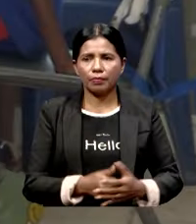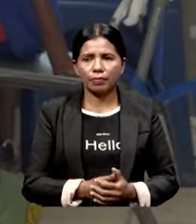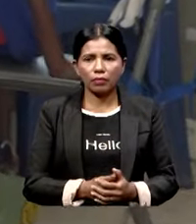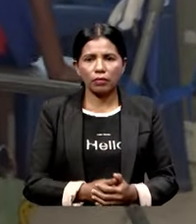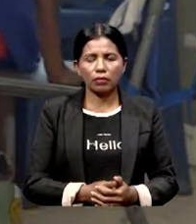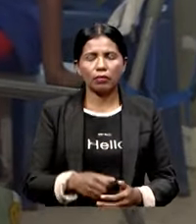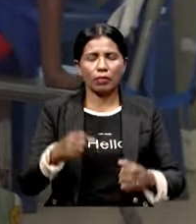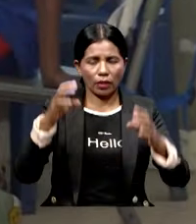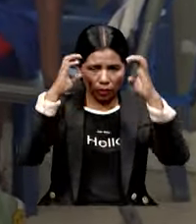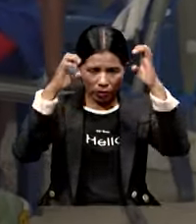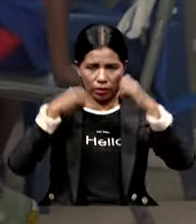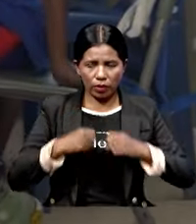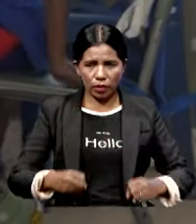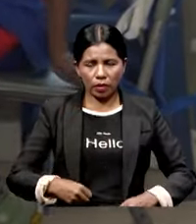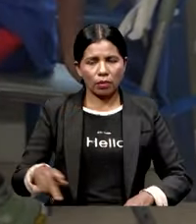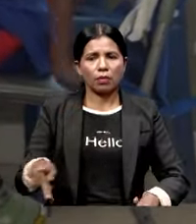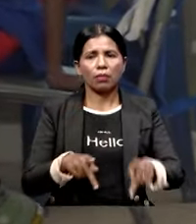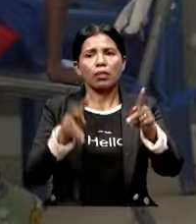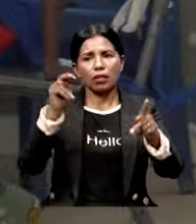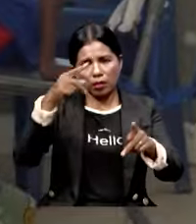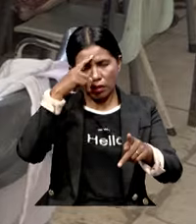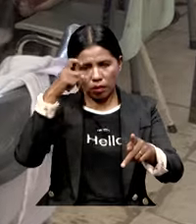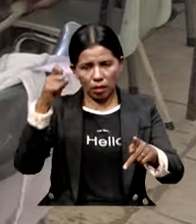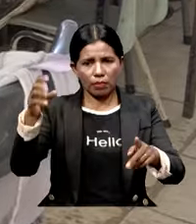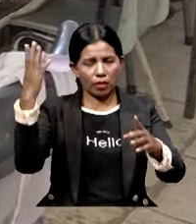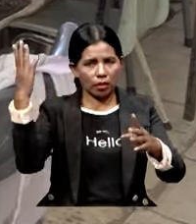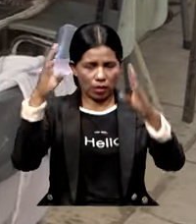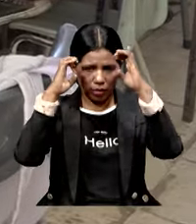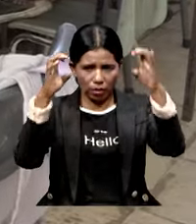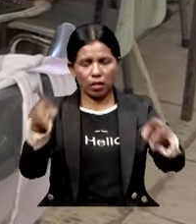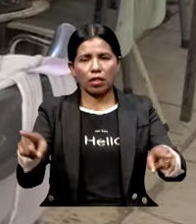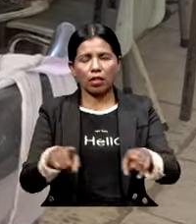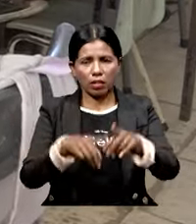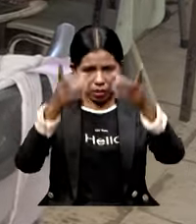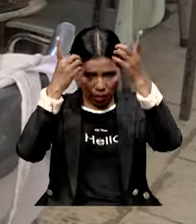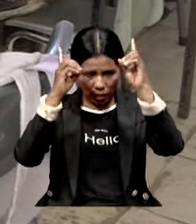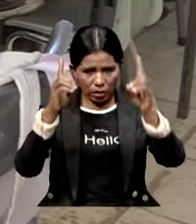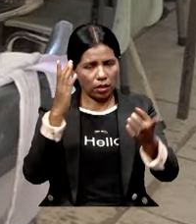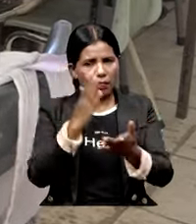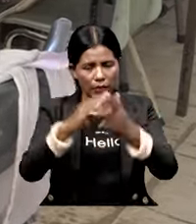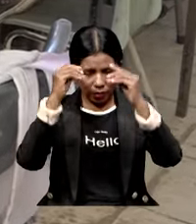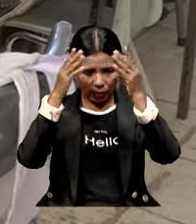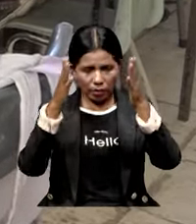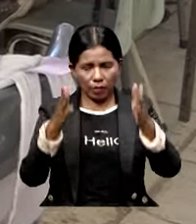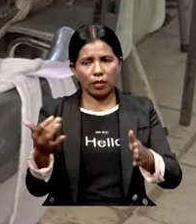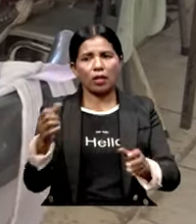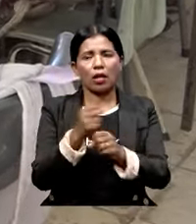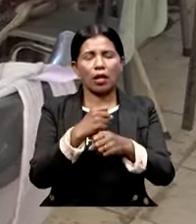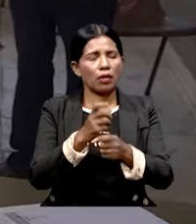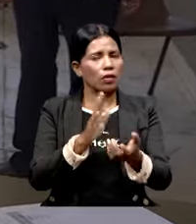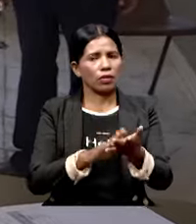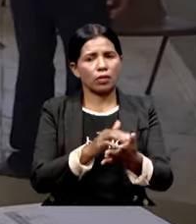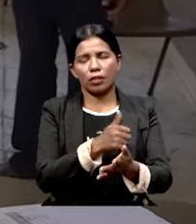na saúde, sem lamentação pública, NIAN, também é setor educação, anessa decisão para professores contratados, ralo escola